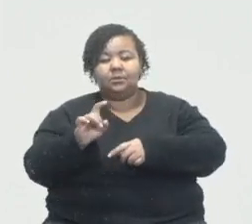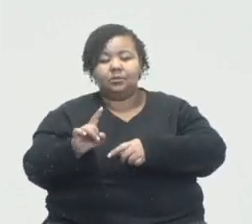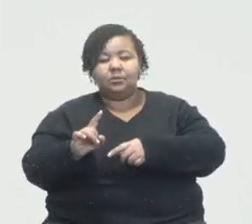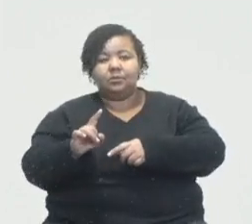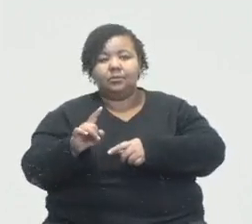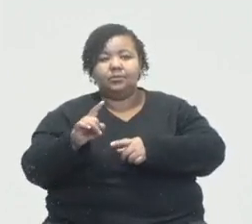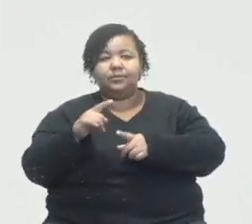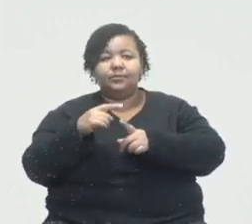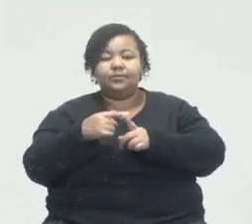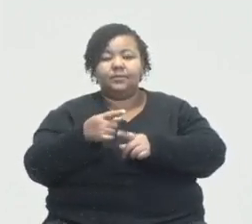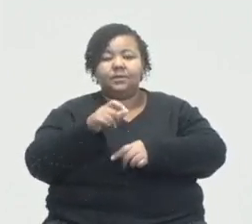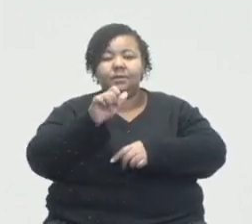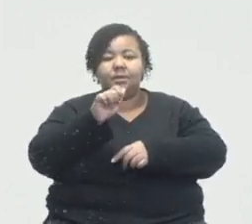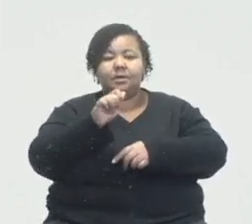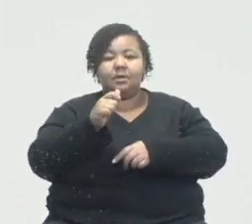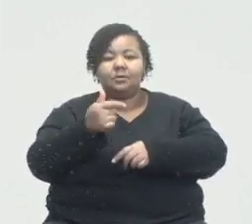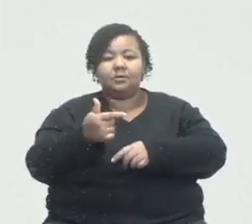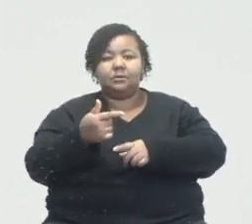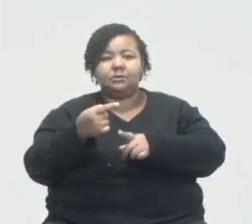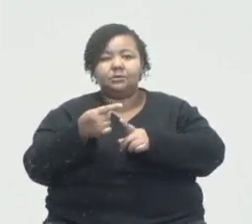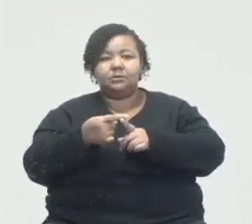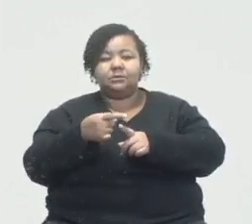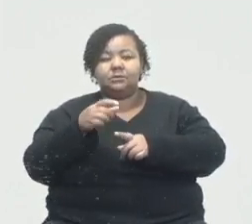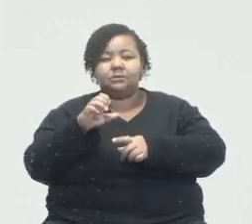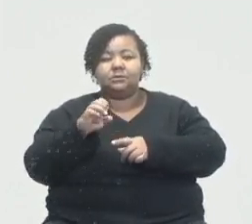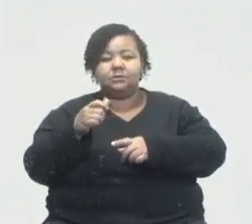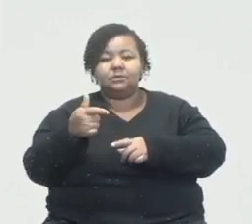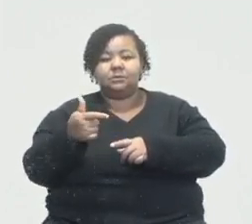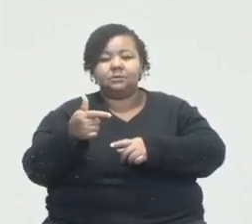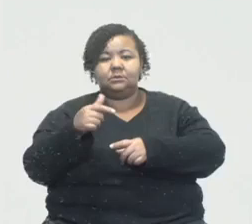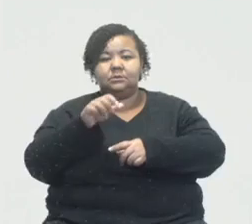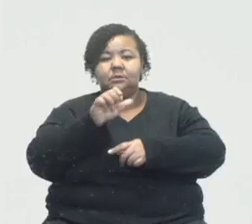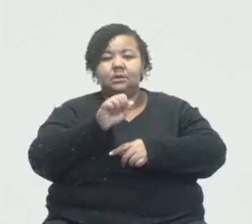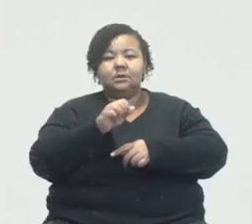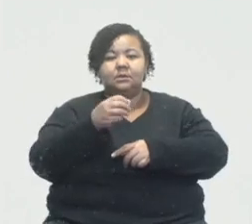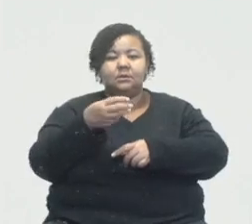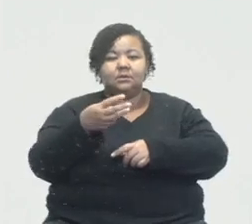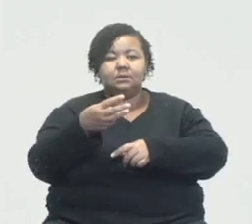A2, E2, A3,